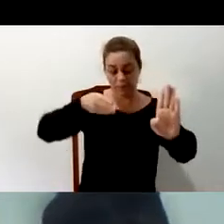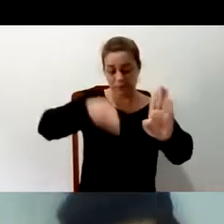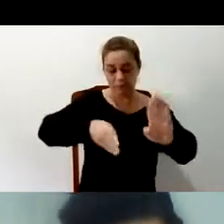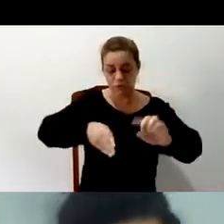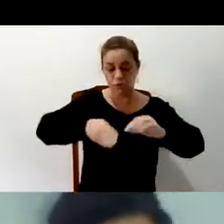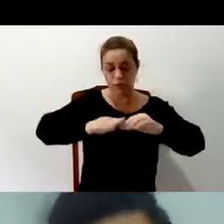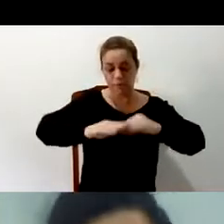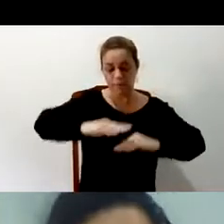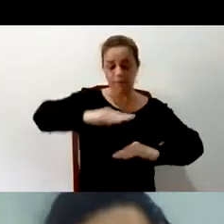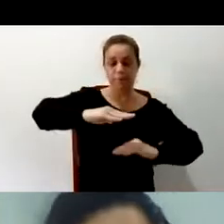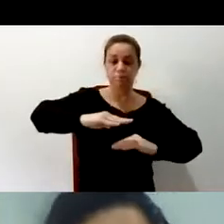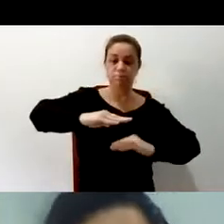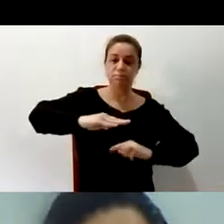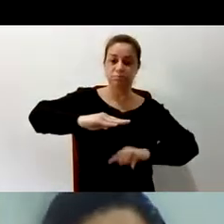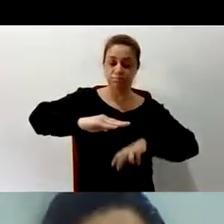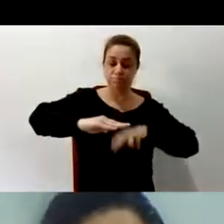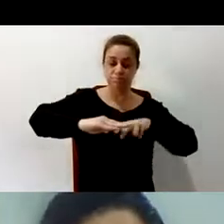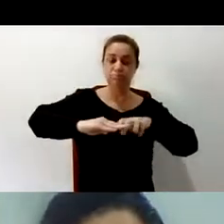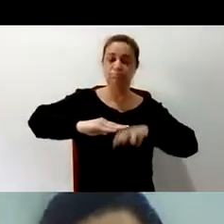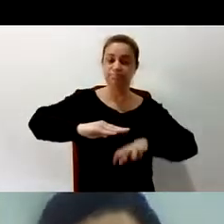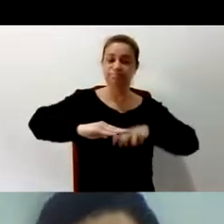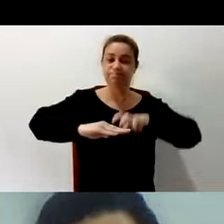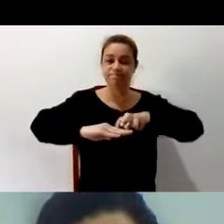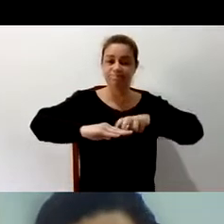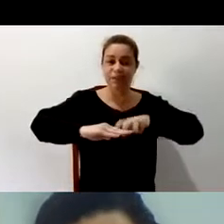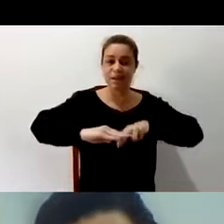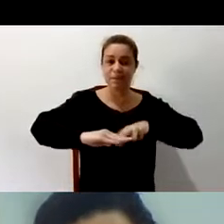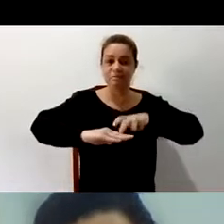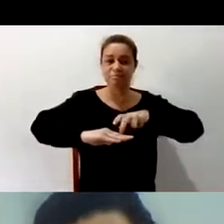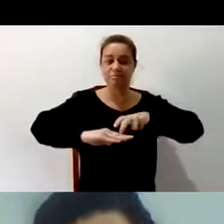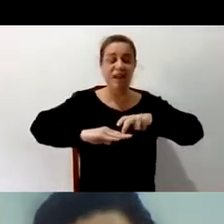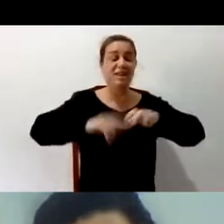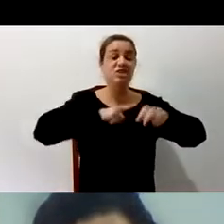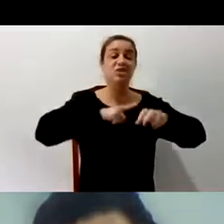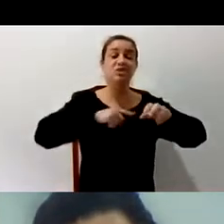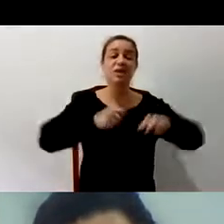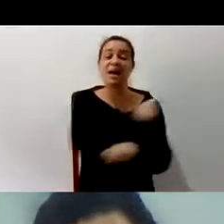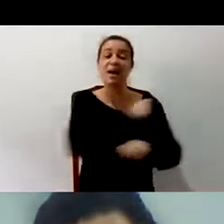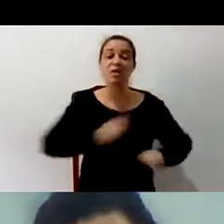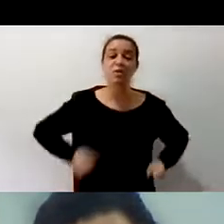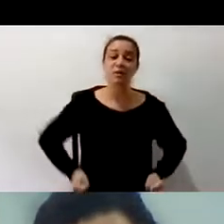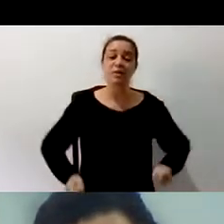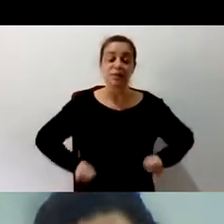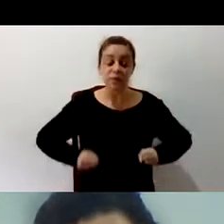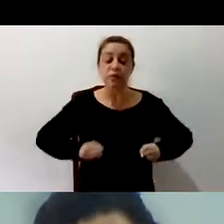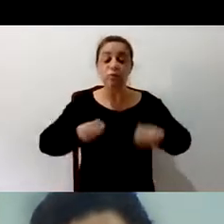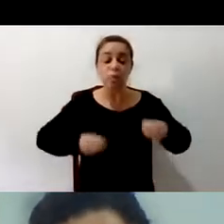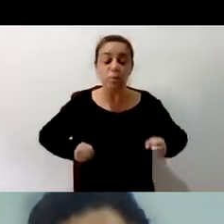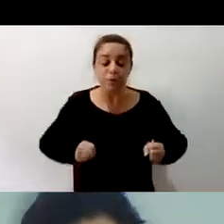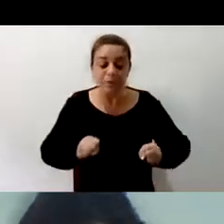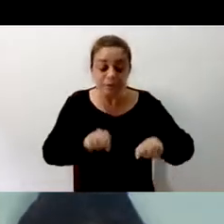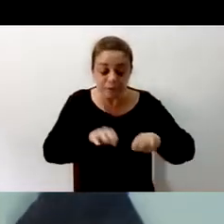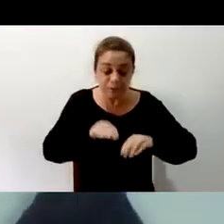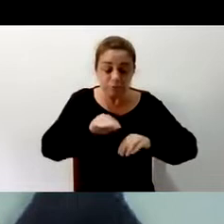biblioteca, e tinha uma aluna, nós temos uma aluna cadeirante, e aquele degrau para ela era horrível, para ela